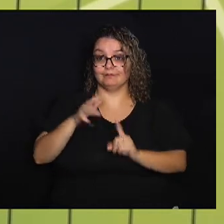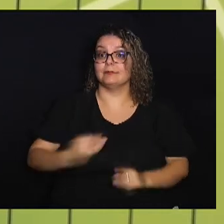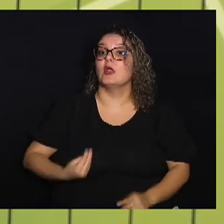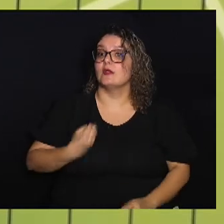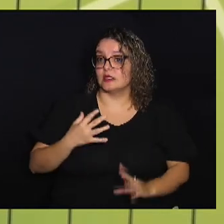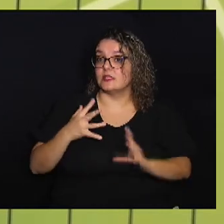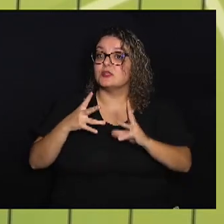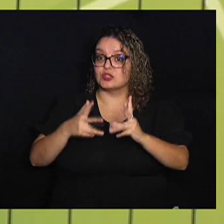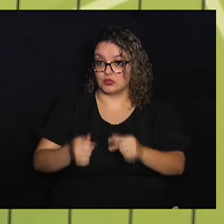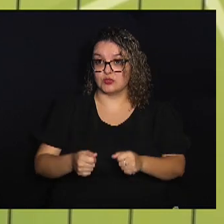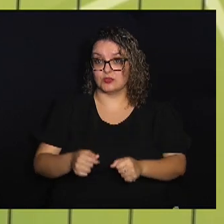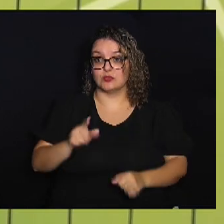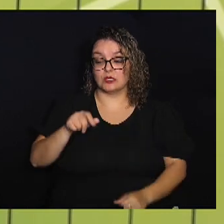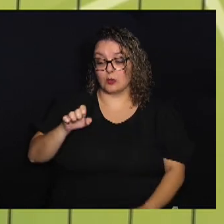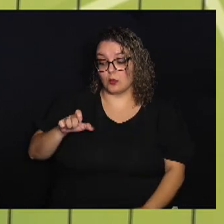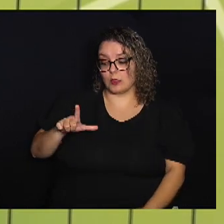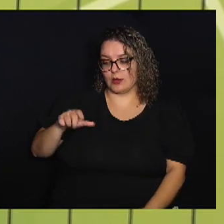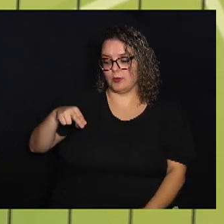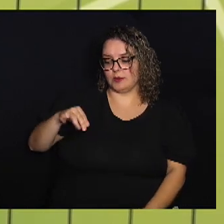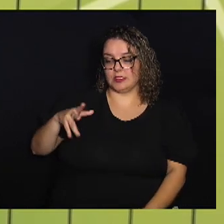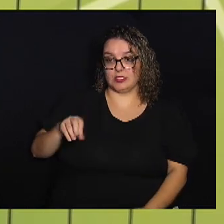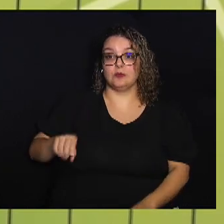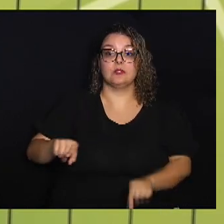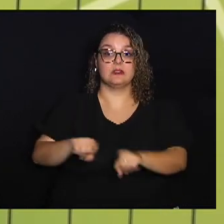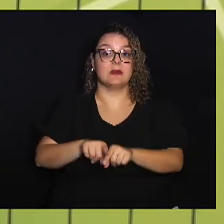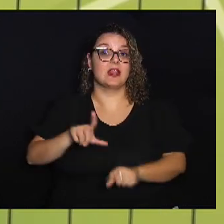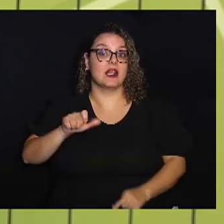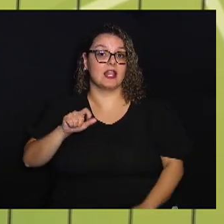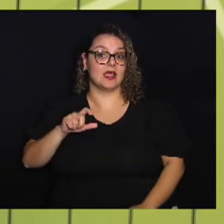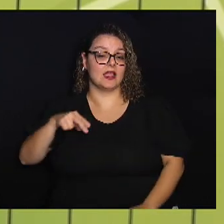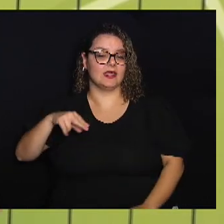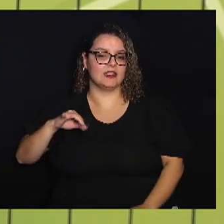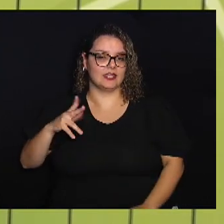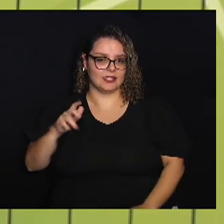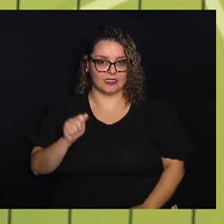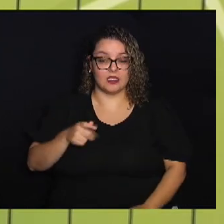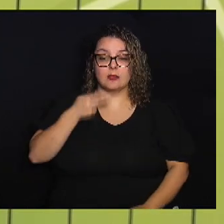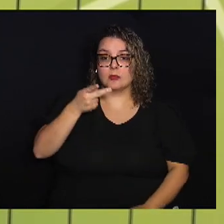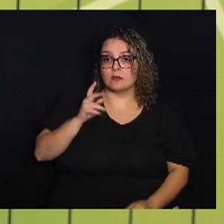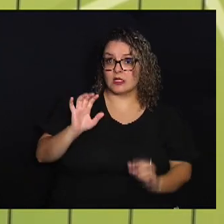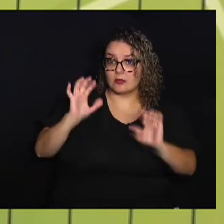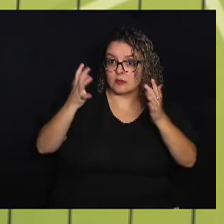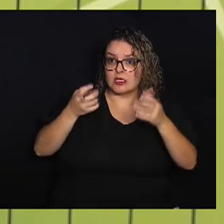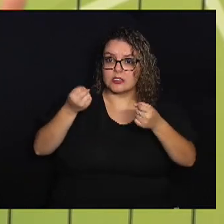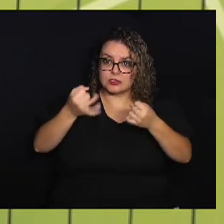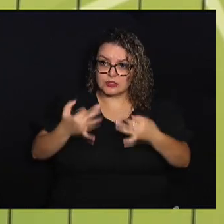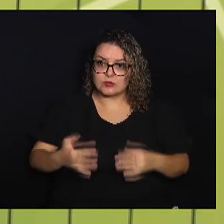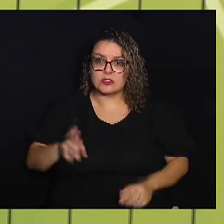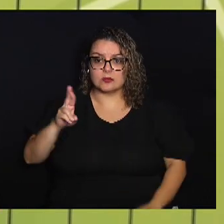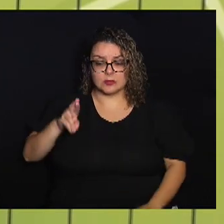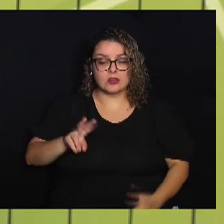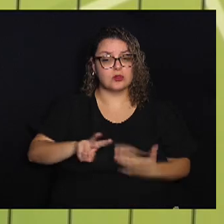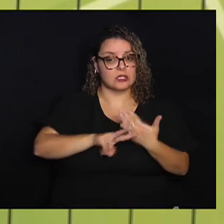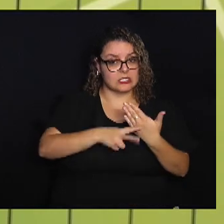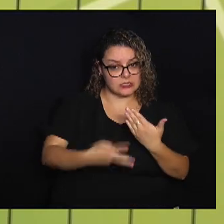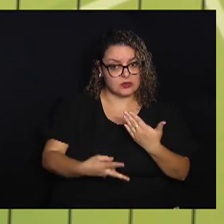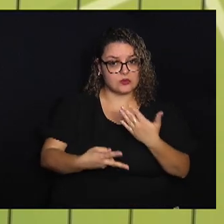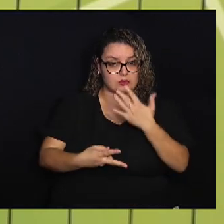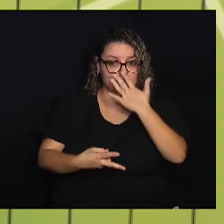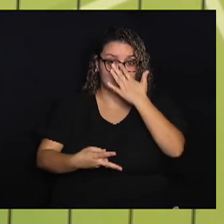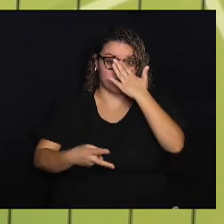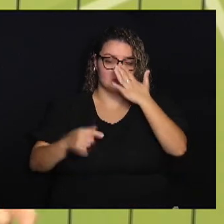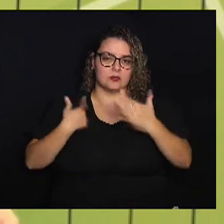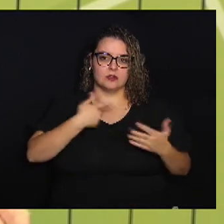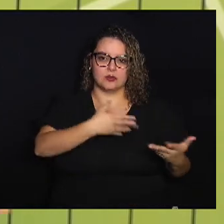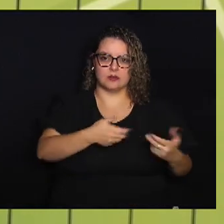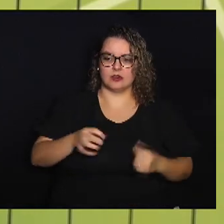todo mundo, que é o El Niño e a Laninha. E para falar mais sobre esse fenômeno, explicar as causas e as consequências, a gente